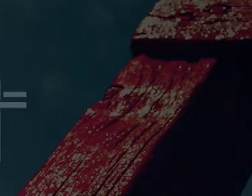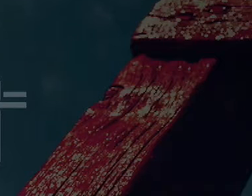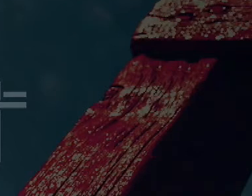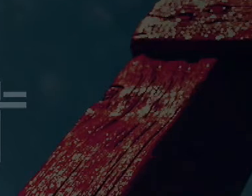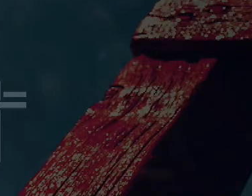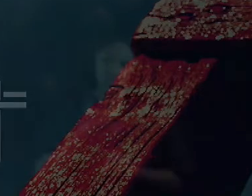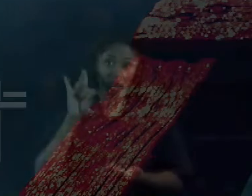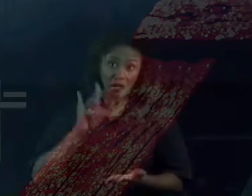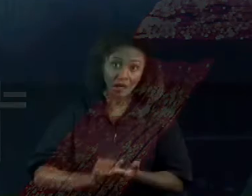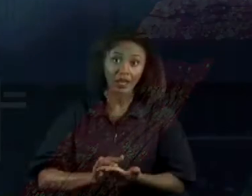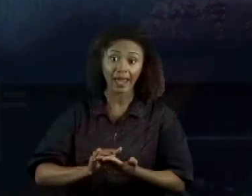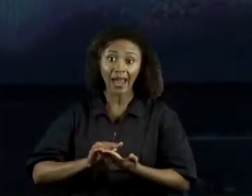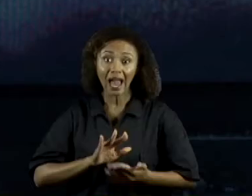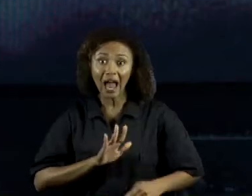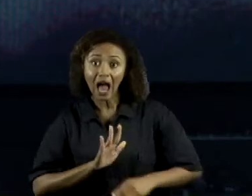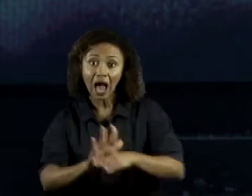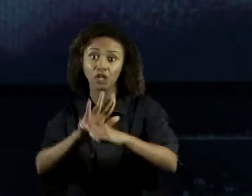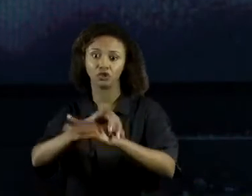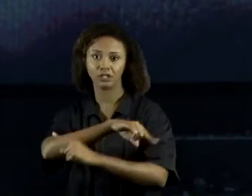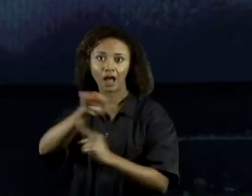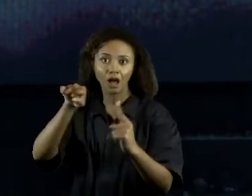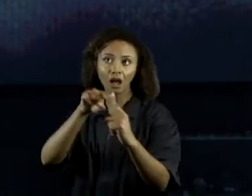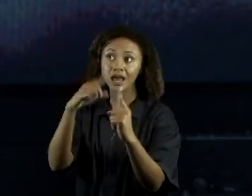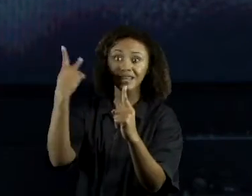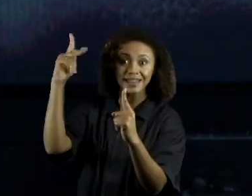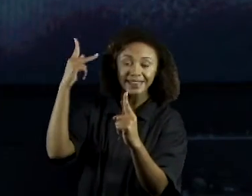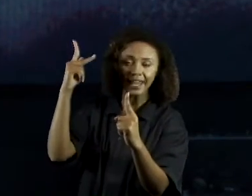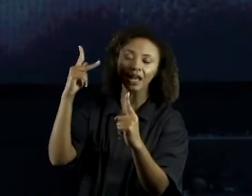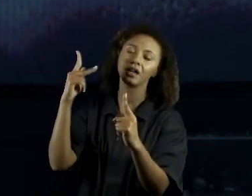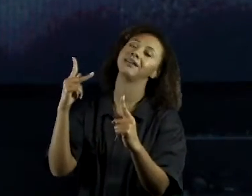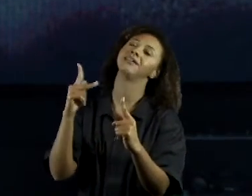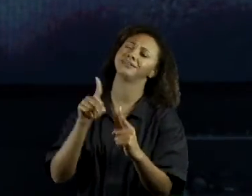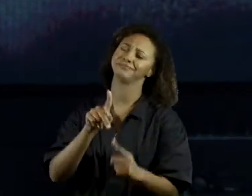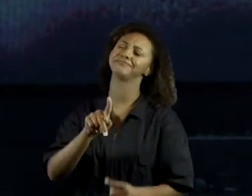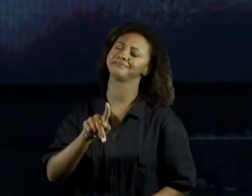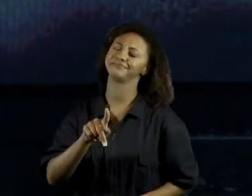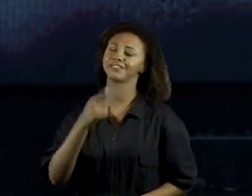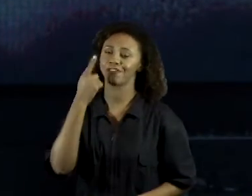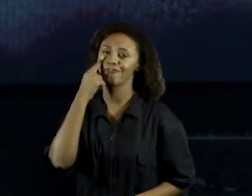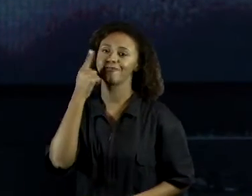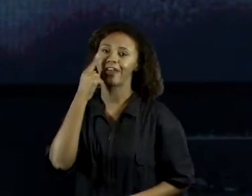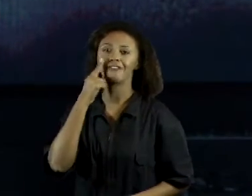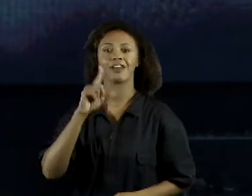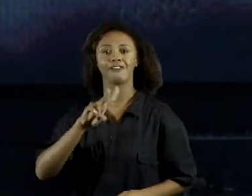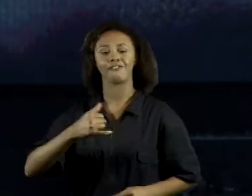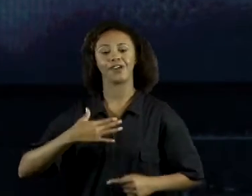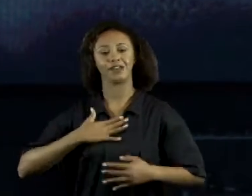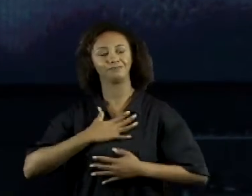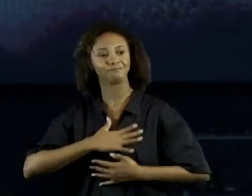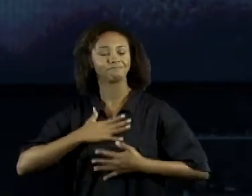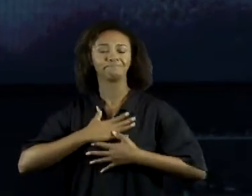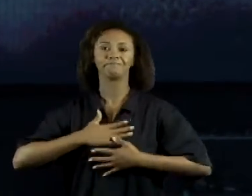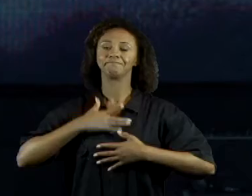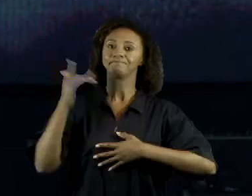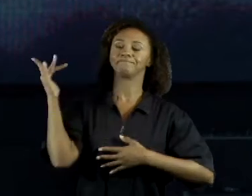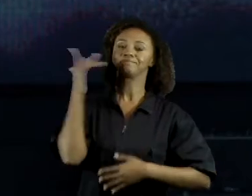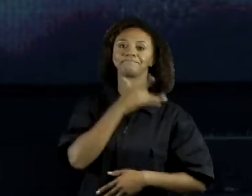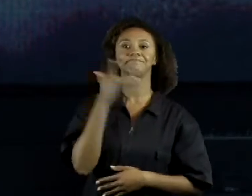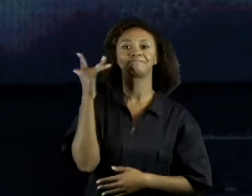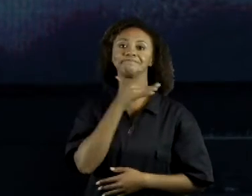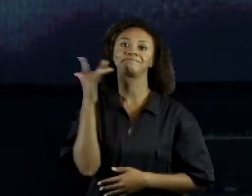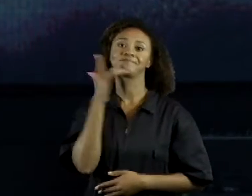propósito de Deus, vai ser prazeroso, vai ser maravilhoso. O vento de Deus vai te empurrar para